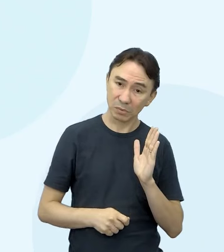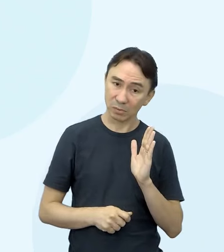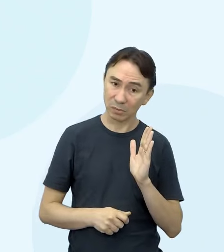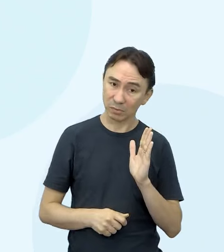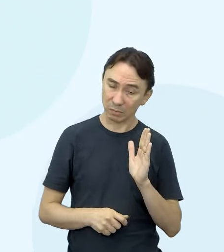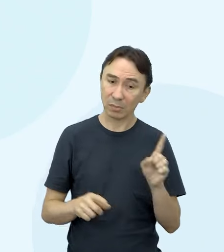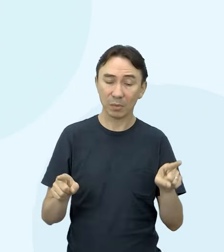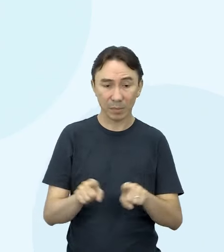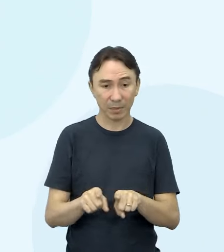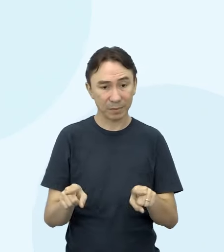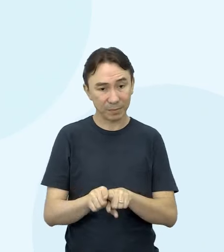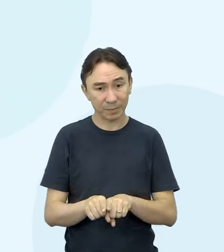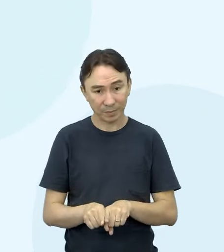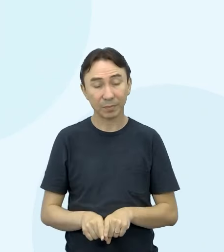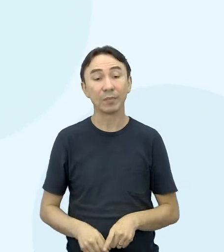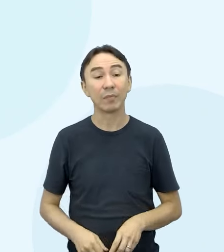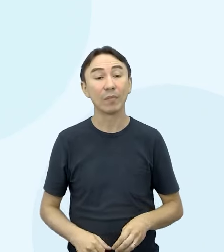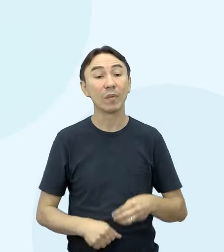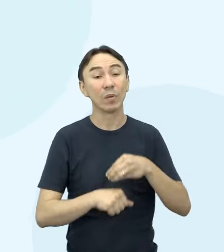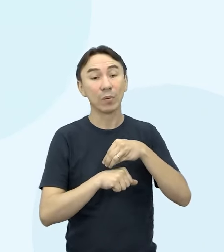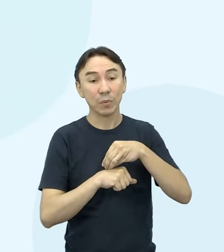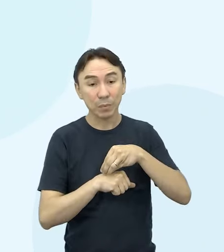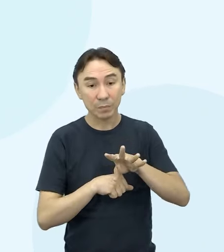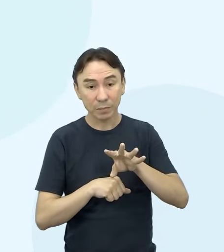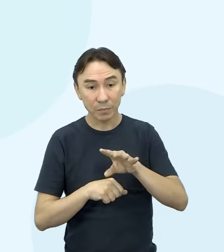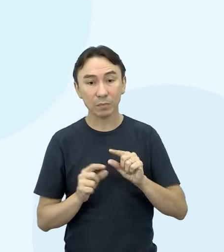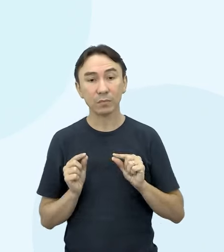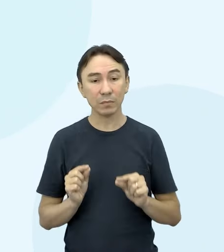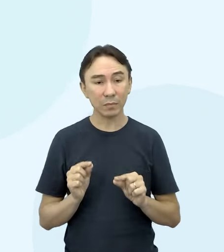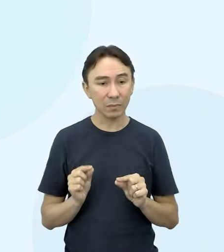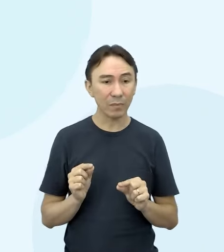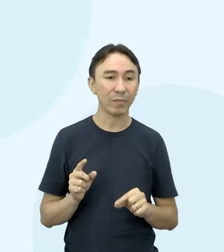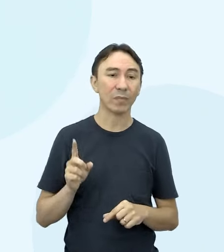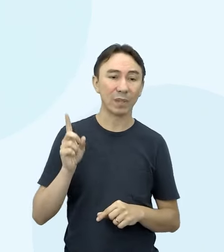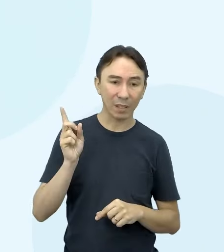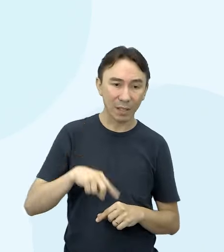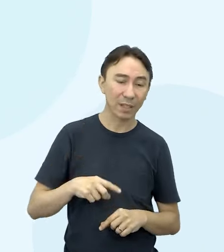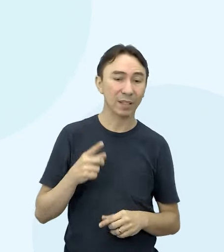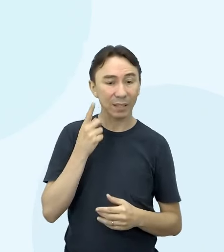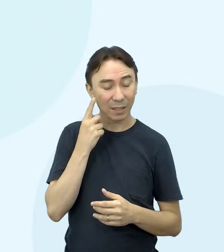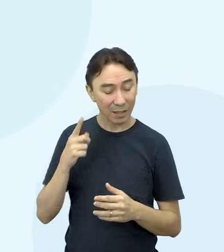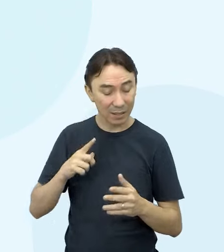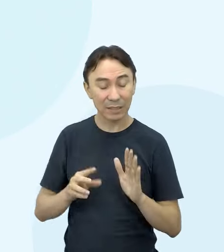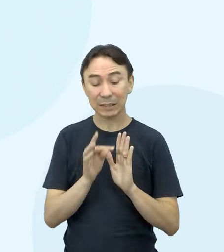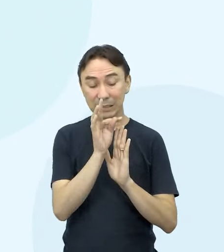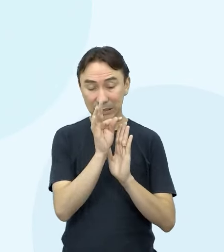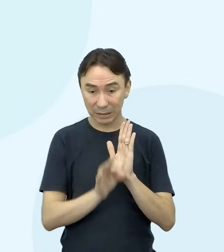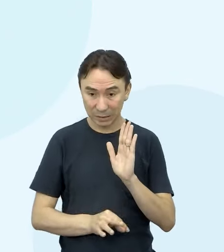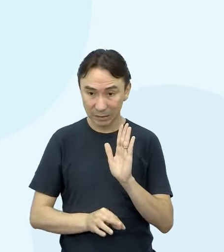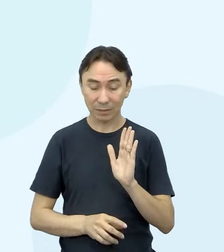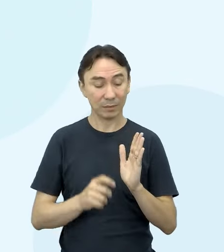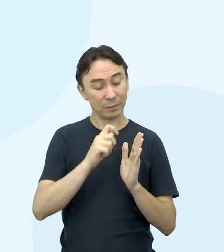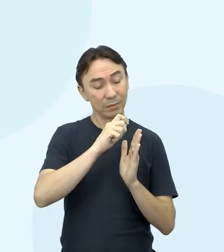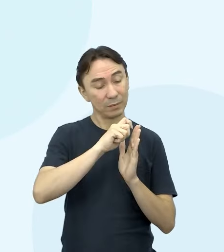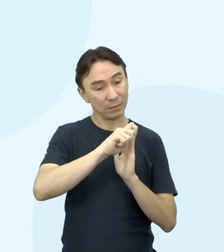deixa eu voltar aqui. A sugestão é que a integração ocorra por meio de produções textuais presentes nos